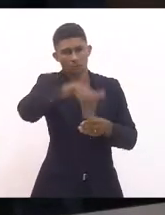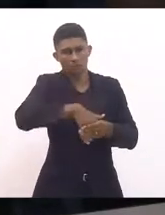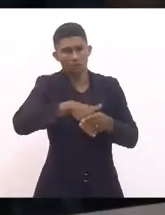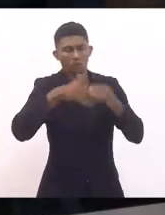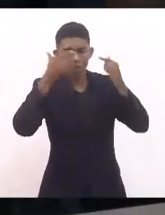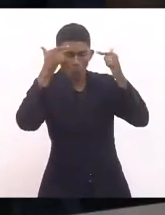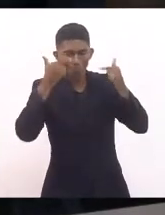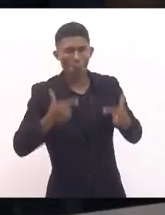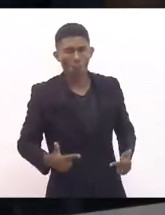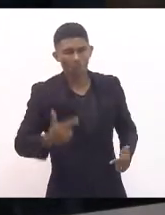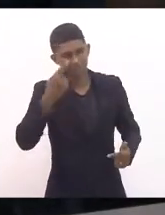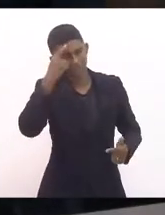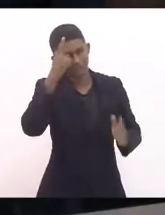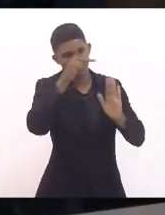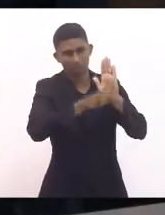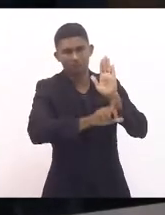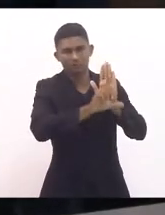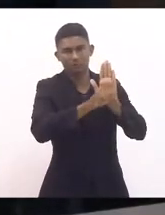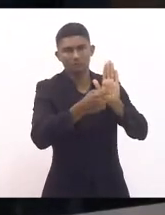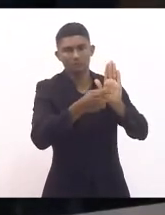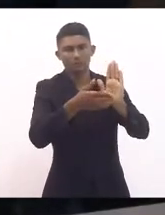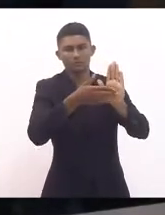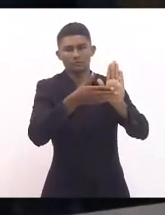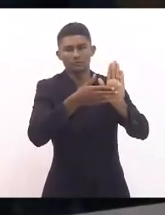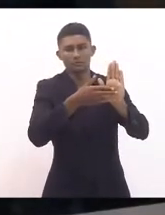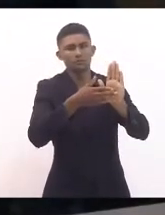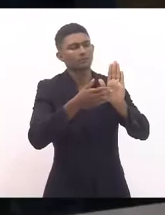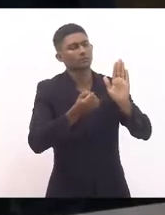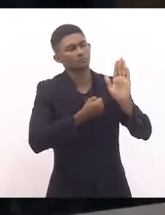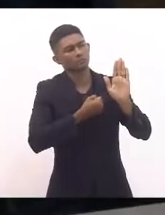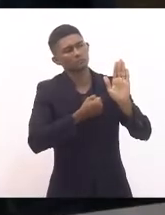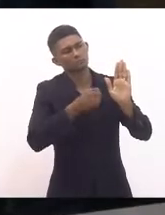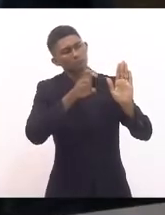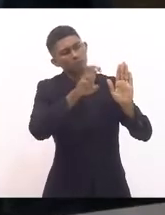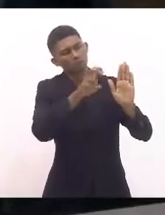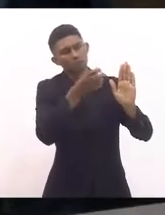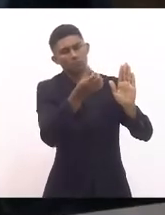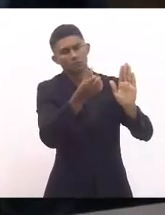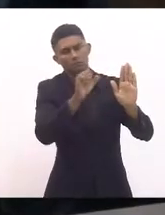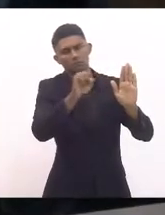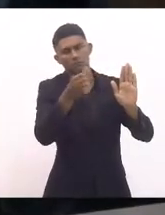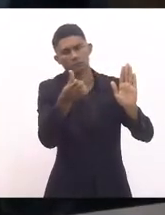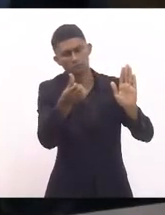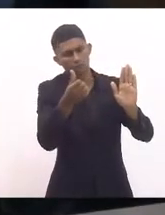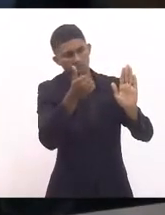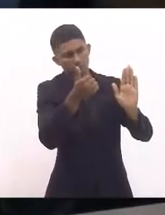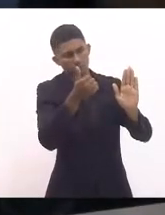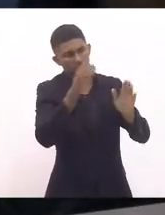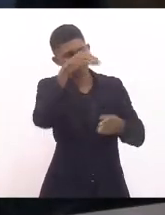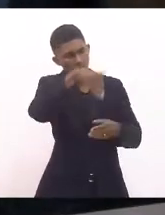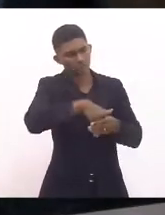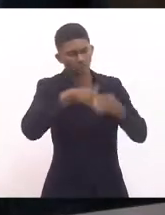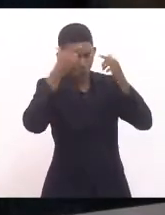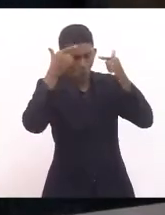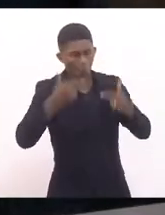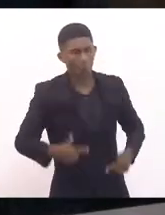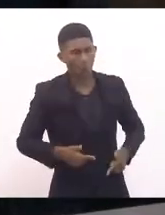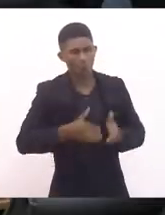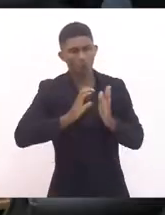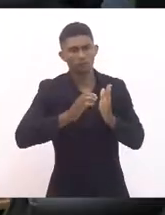primeiro projeto em pauta, é o 56? 5686. 86. Obrigada. Abstenção da bancada do